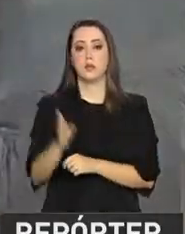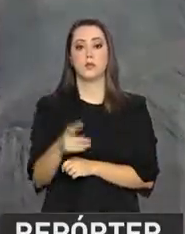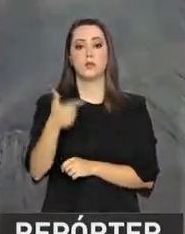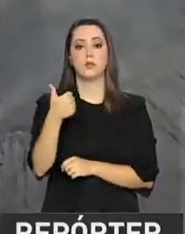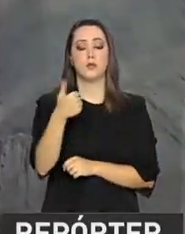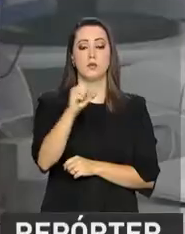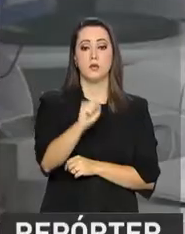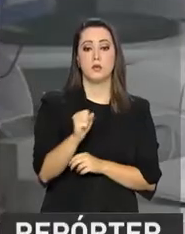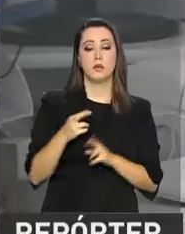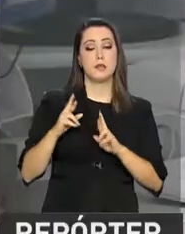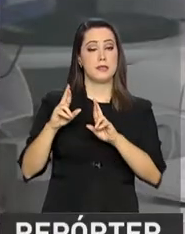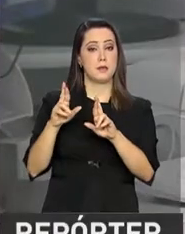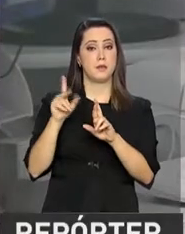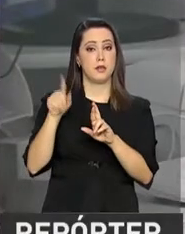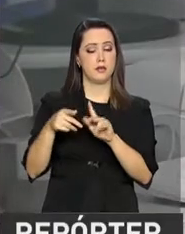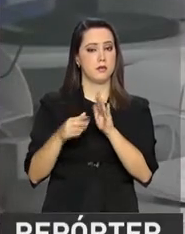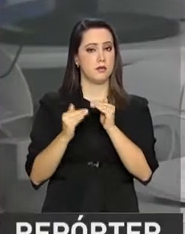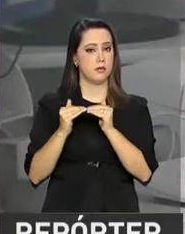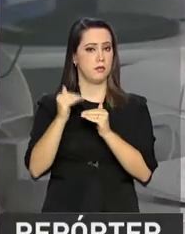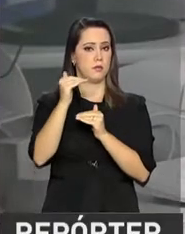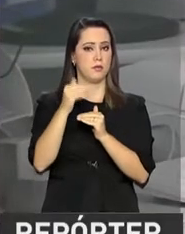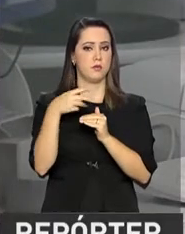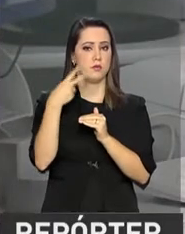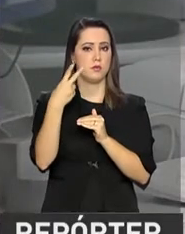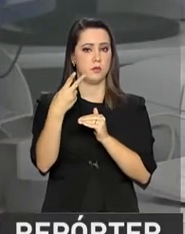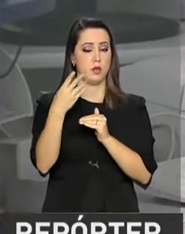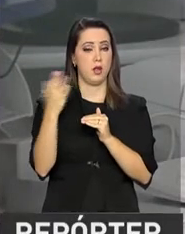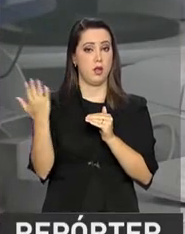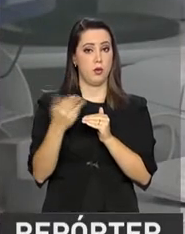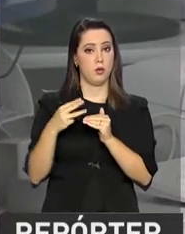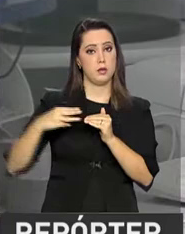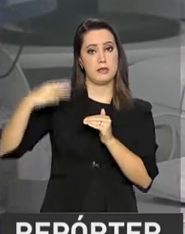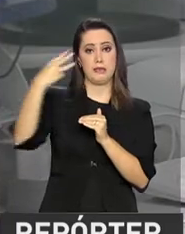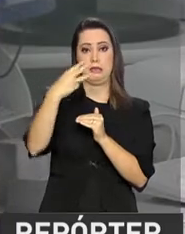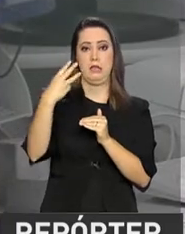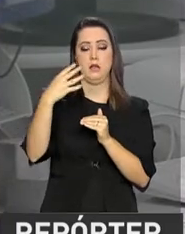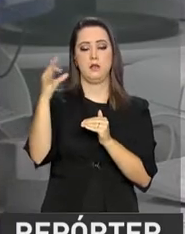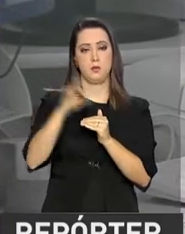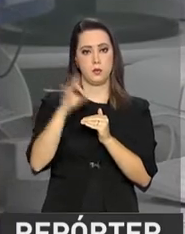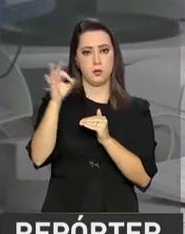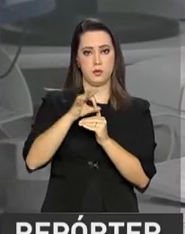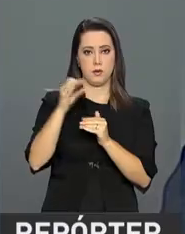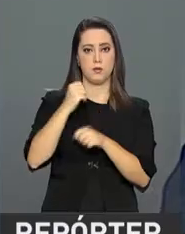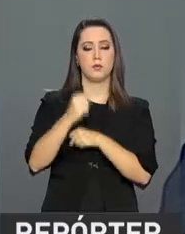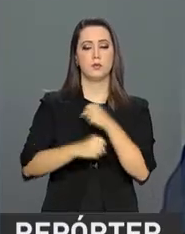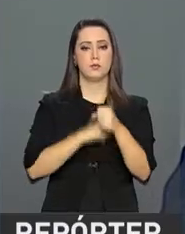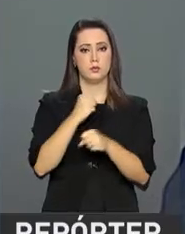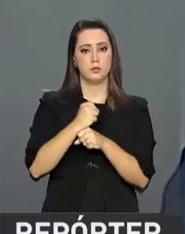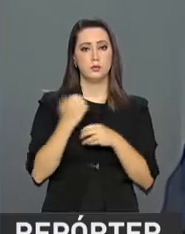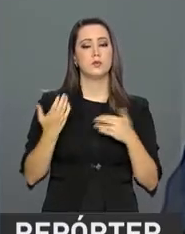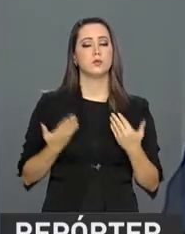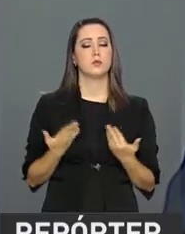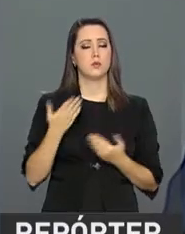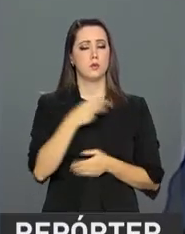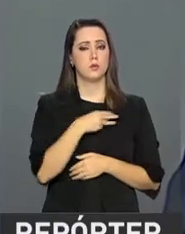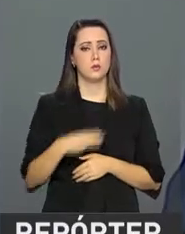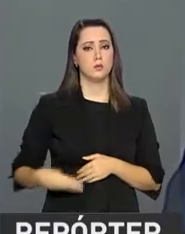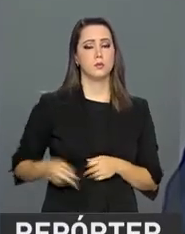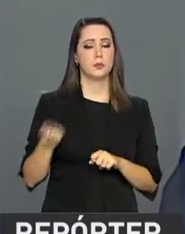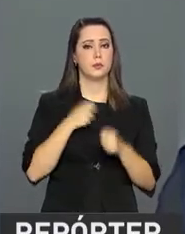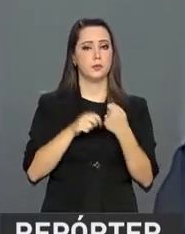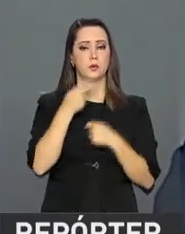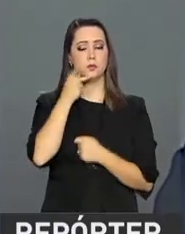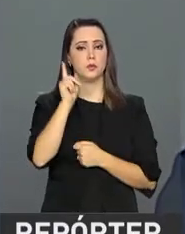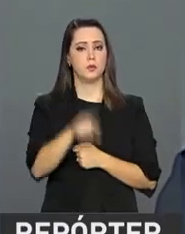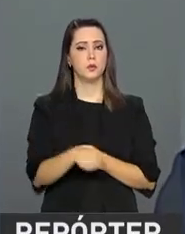2018 passando de um aumento de 2 para 3 por cento no ano que vem o que o ministro da fazenda classificou